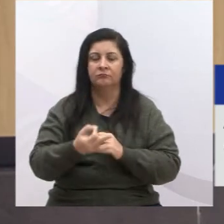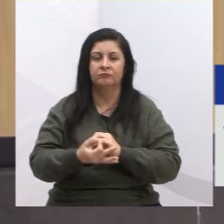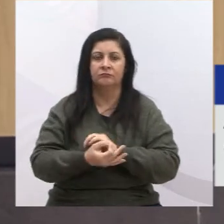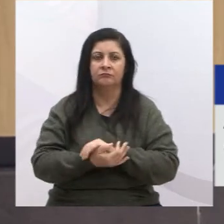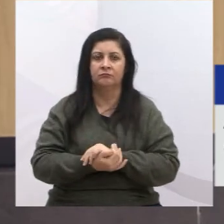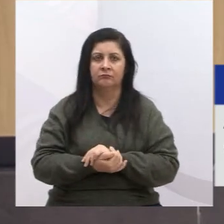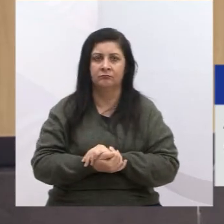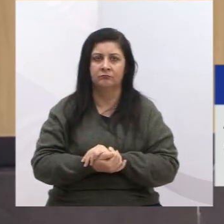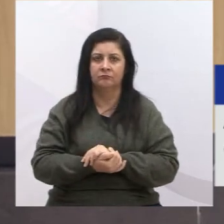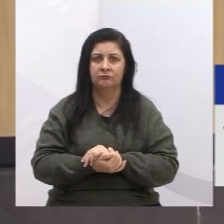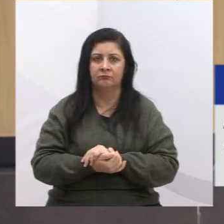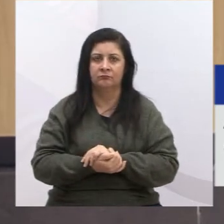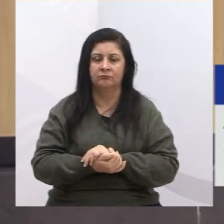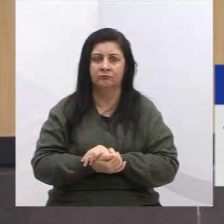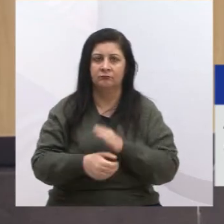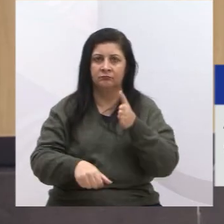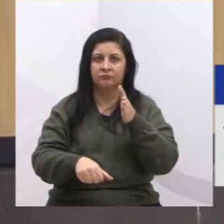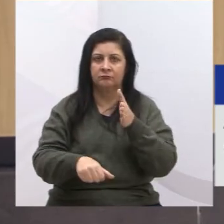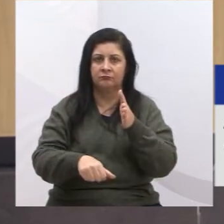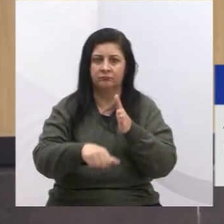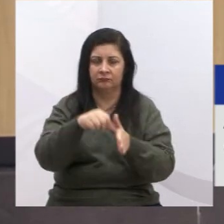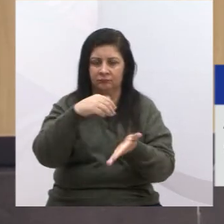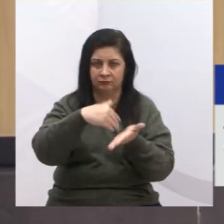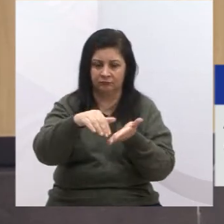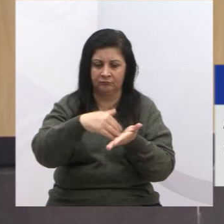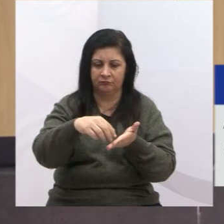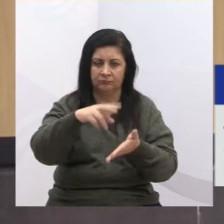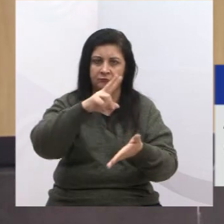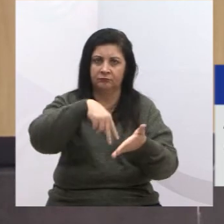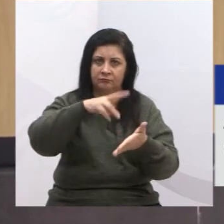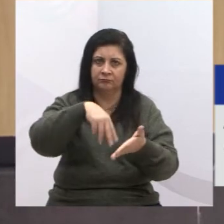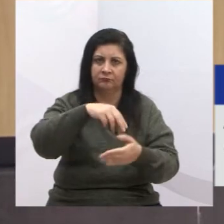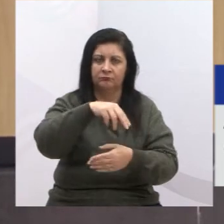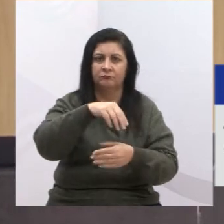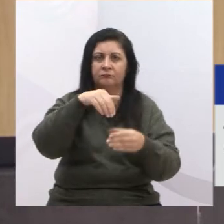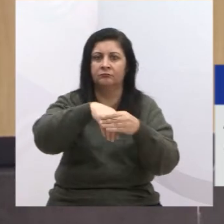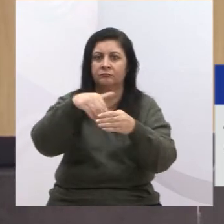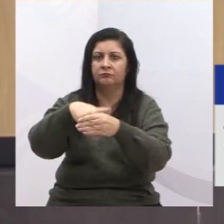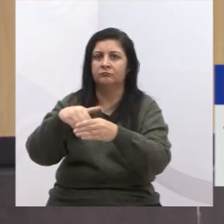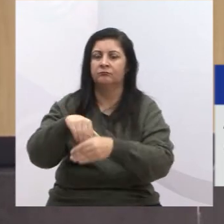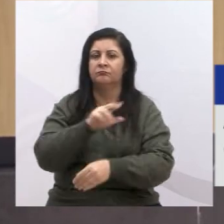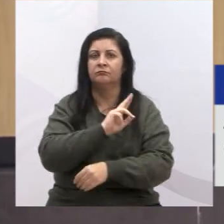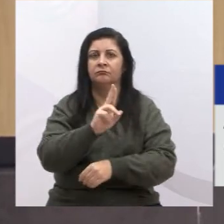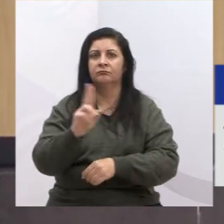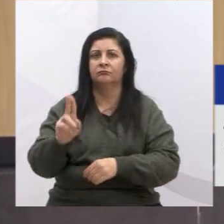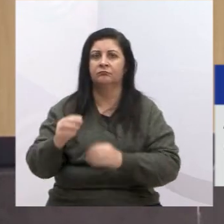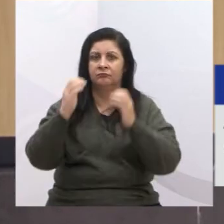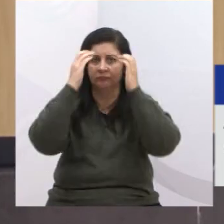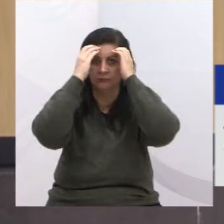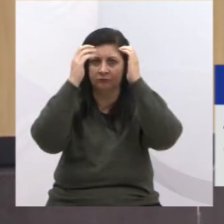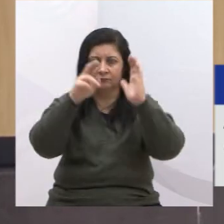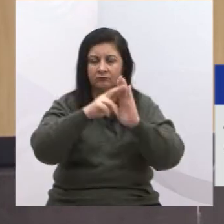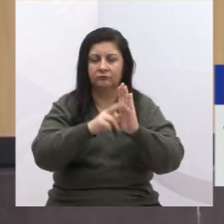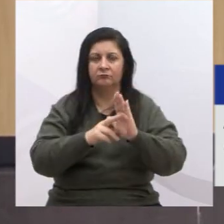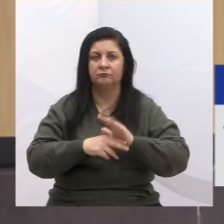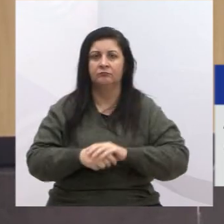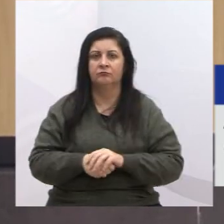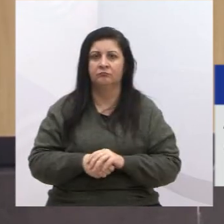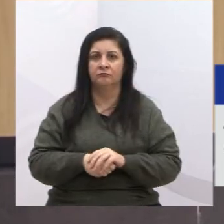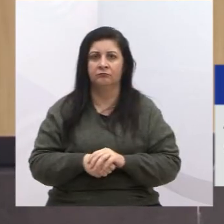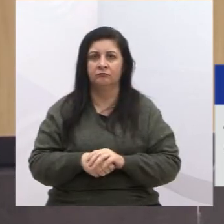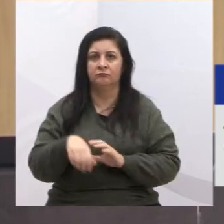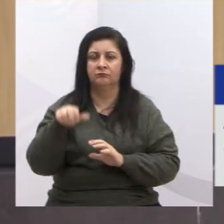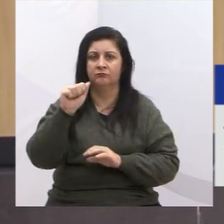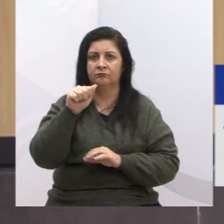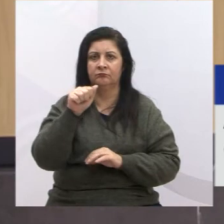desejando discutir a matéria, peço ao primeiro secretário que proceda à votação nominal do projeto na forma regimental. Como vota o